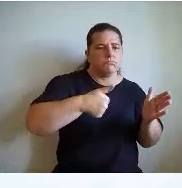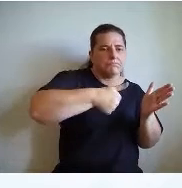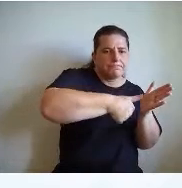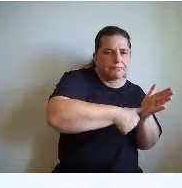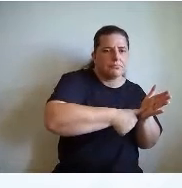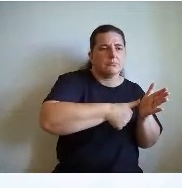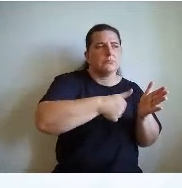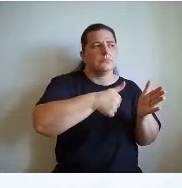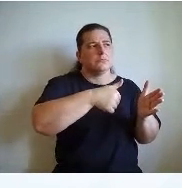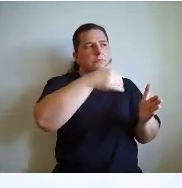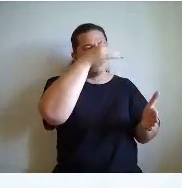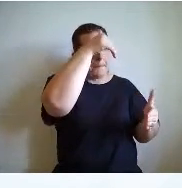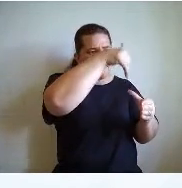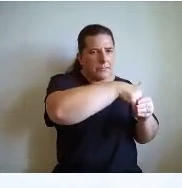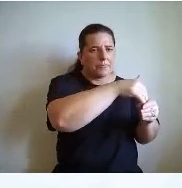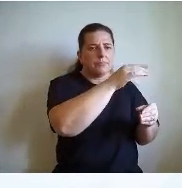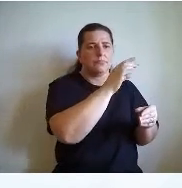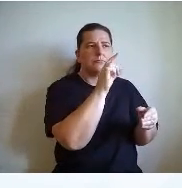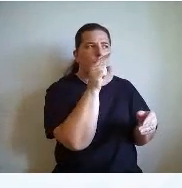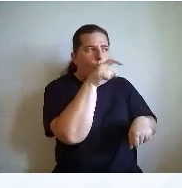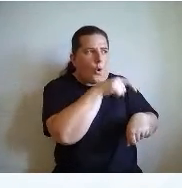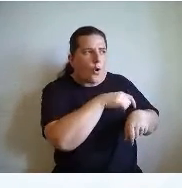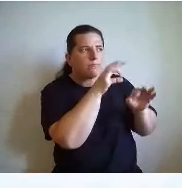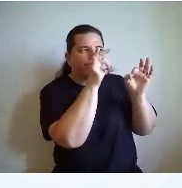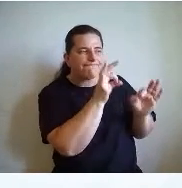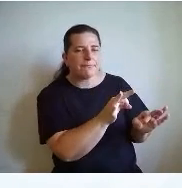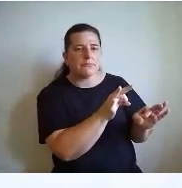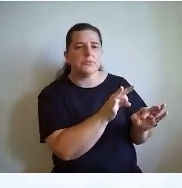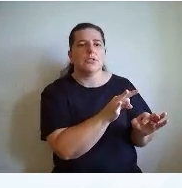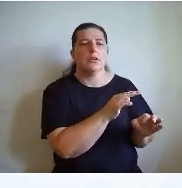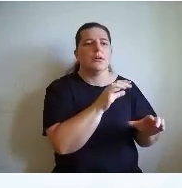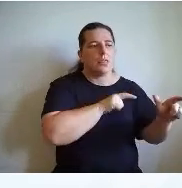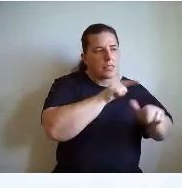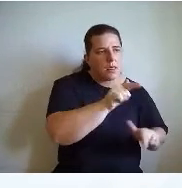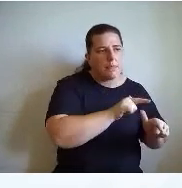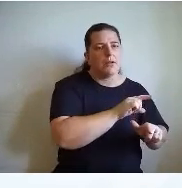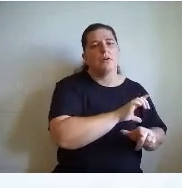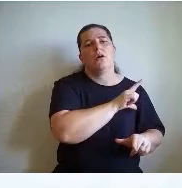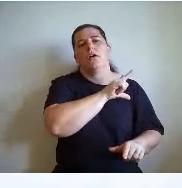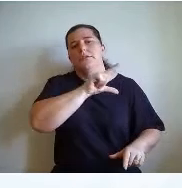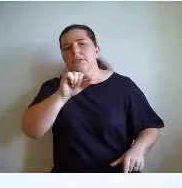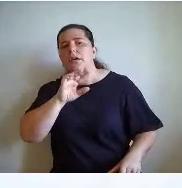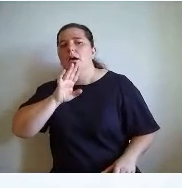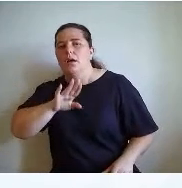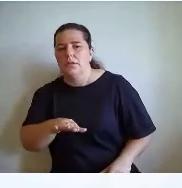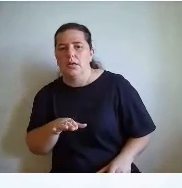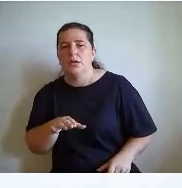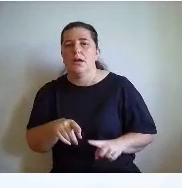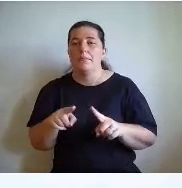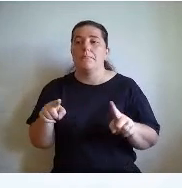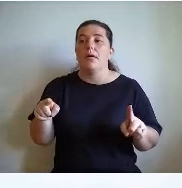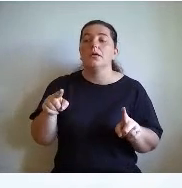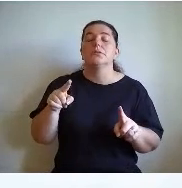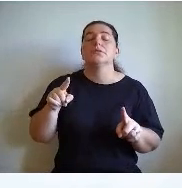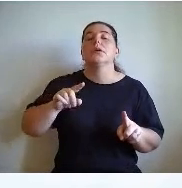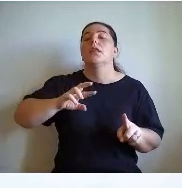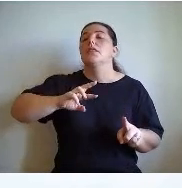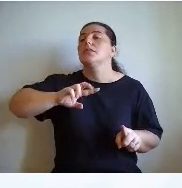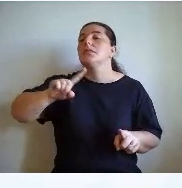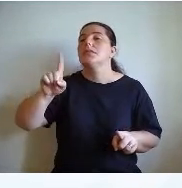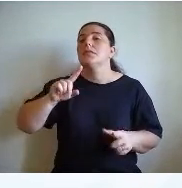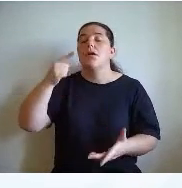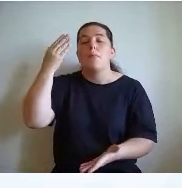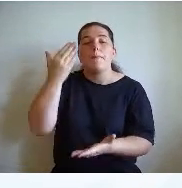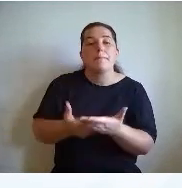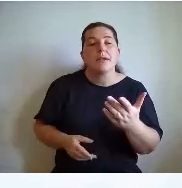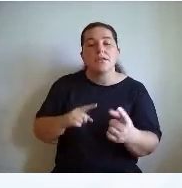sua produção, saiu à tarde, só que ela não perdeu a perspectiva de pelo que ela estava lutando.